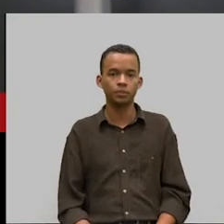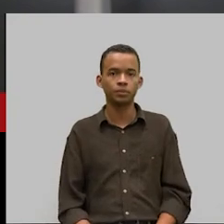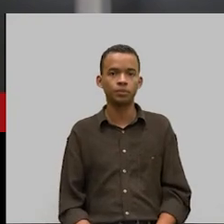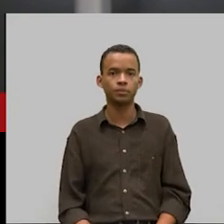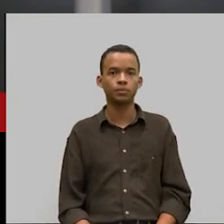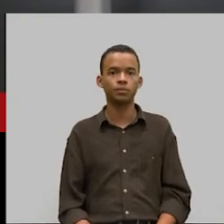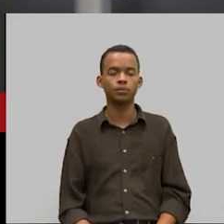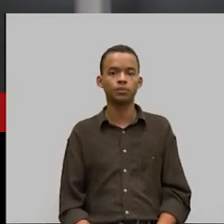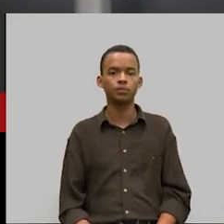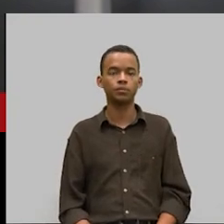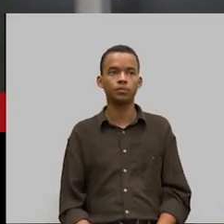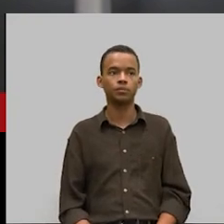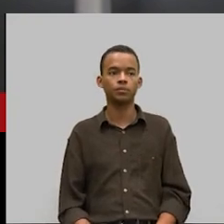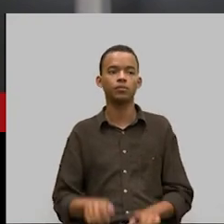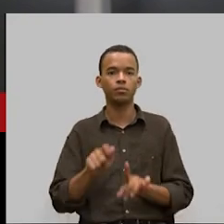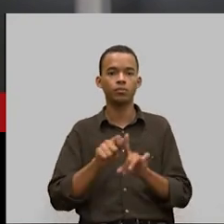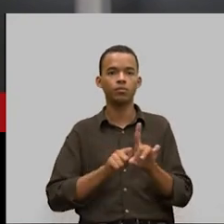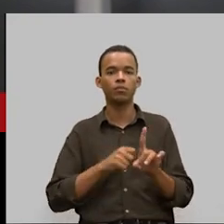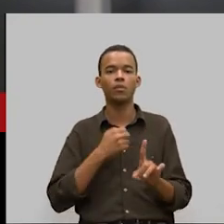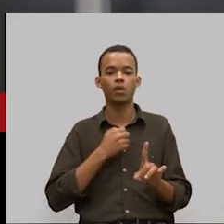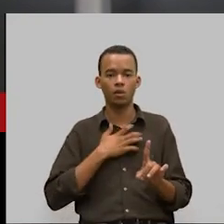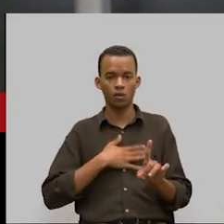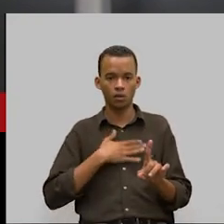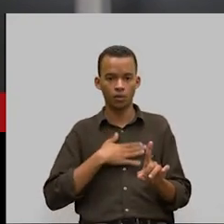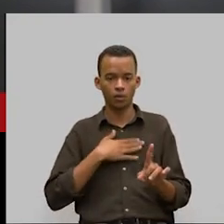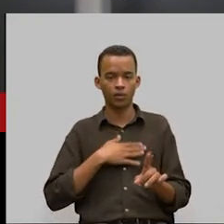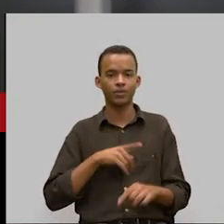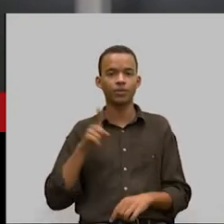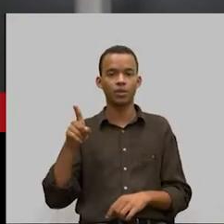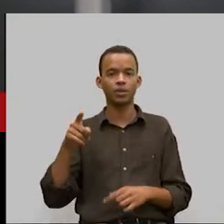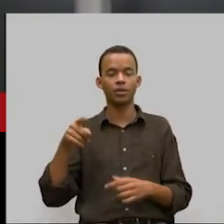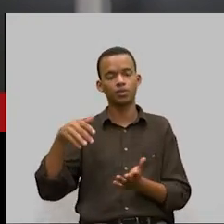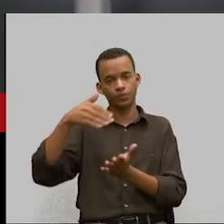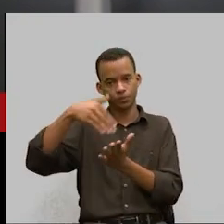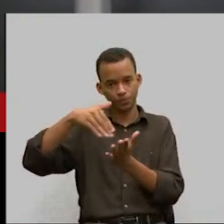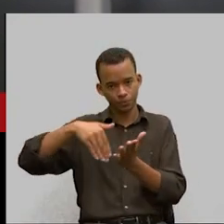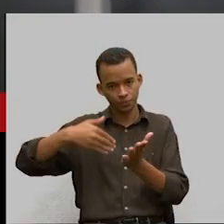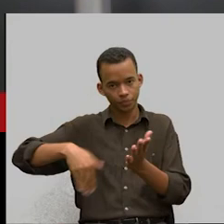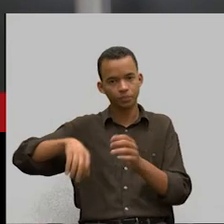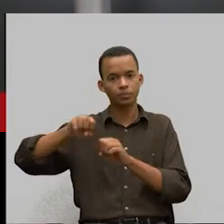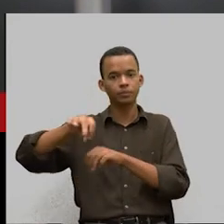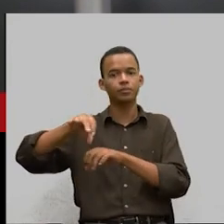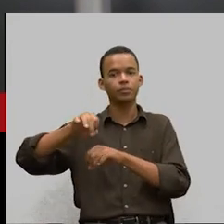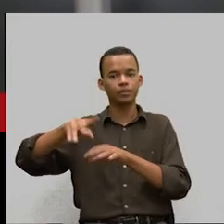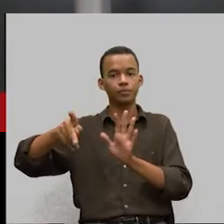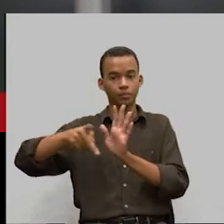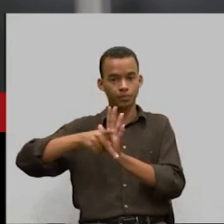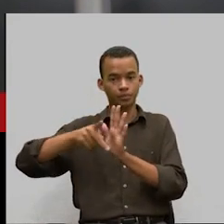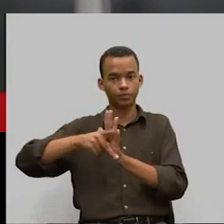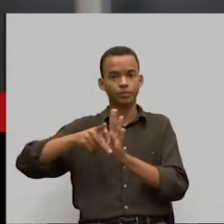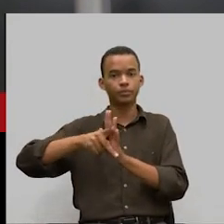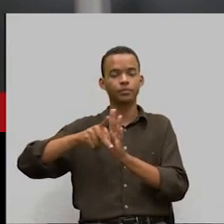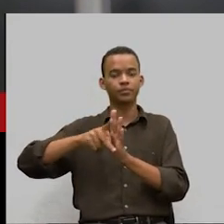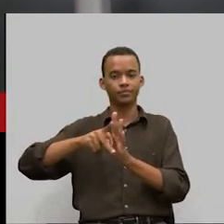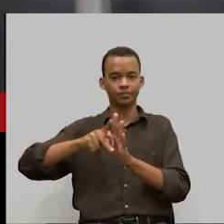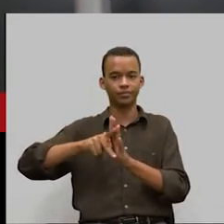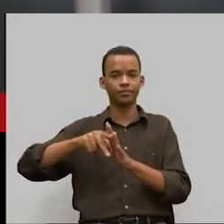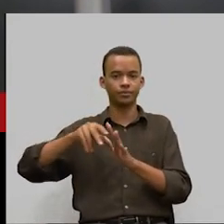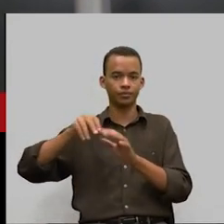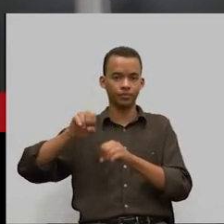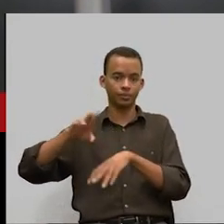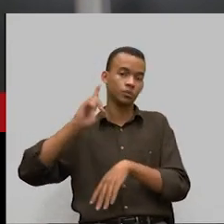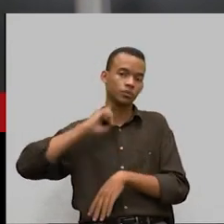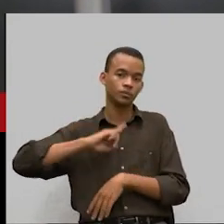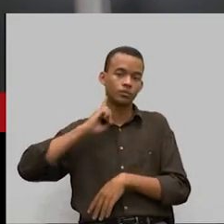agosto no fim de agosto temos uma reunião com o secretário de educação lá na cidade administrativa